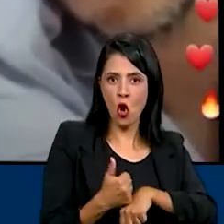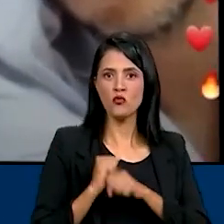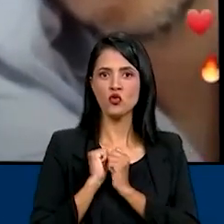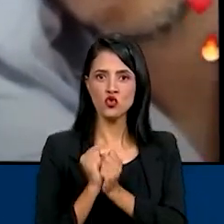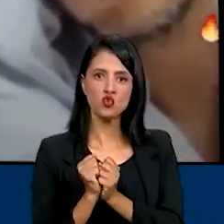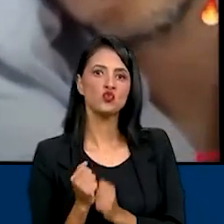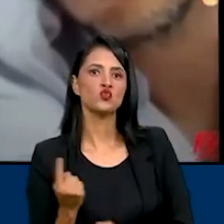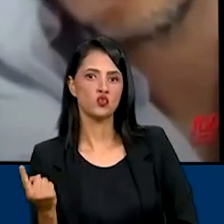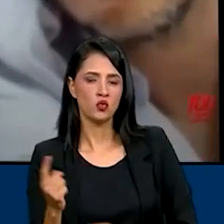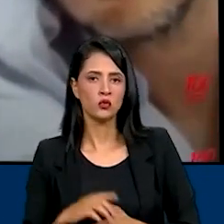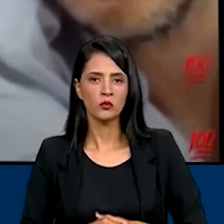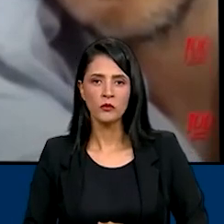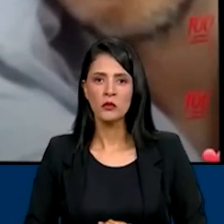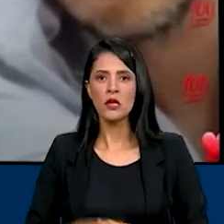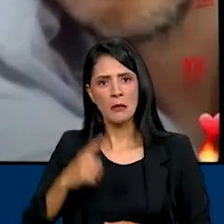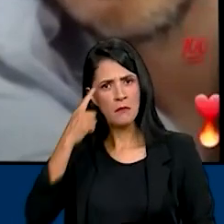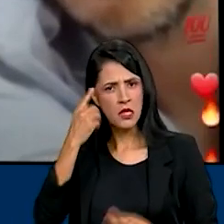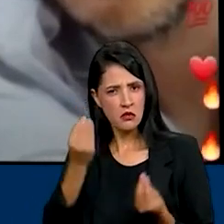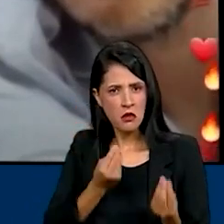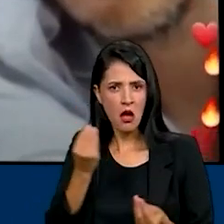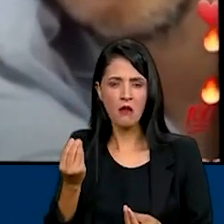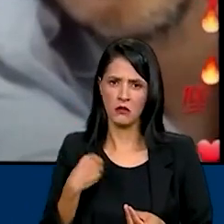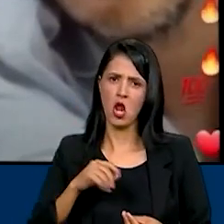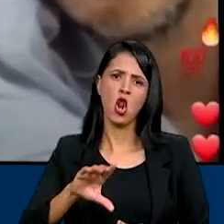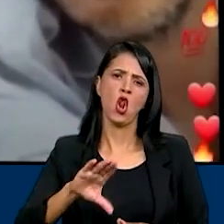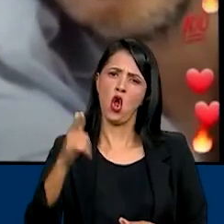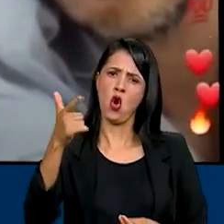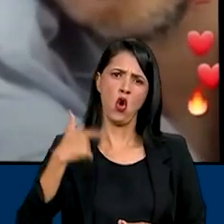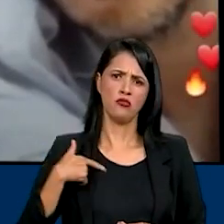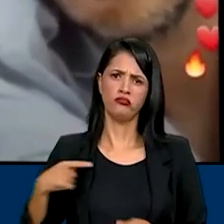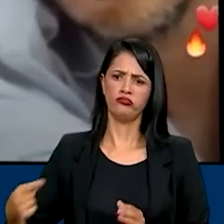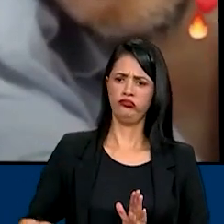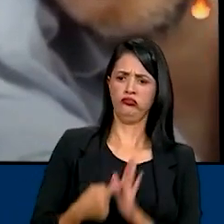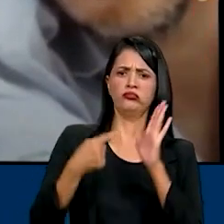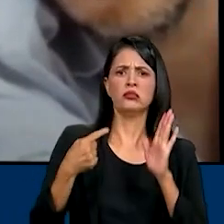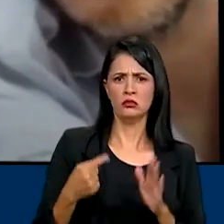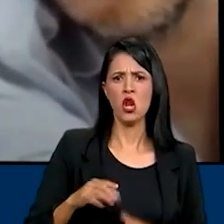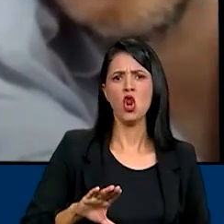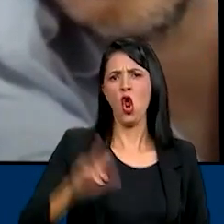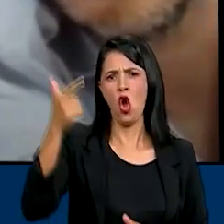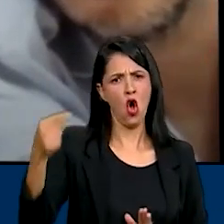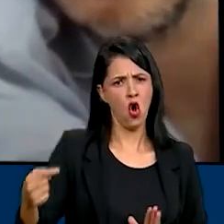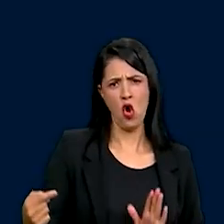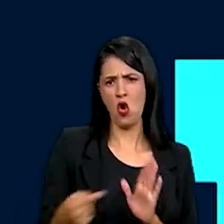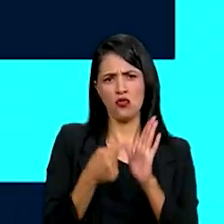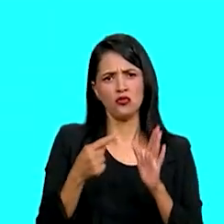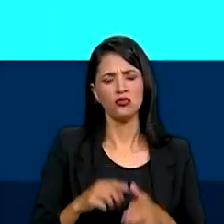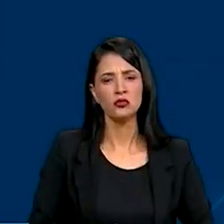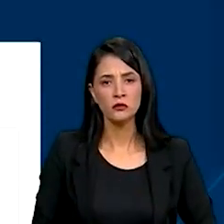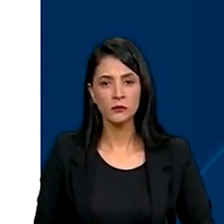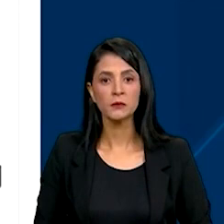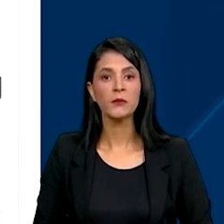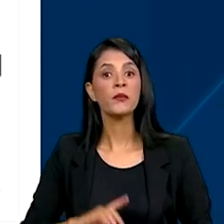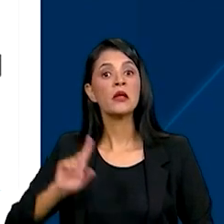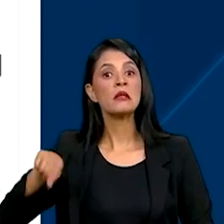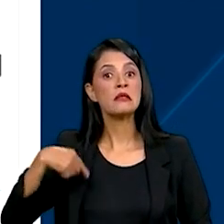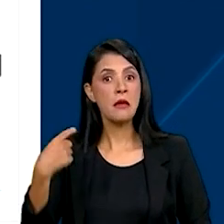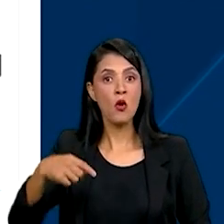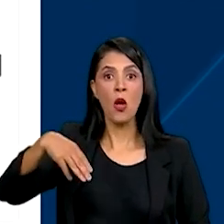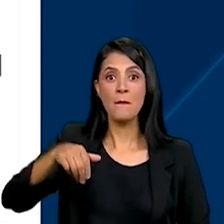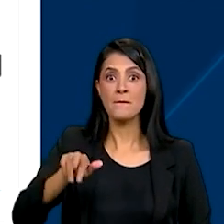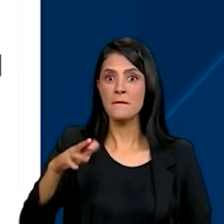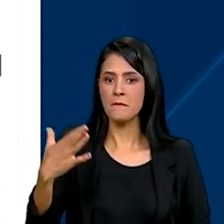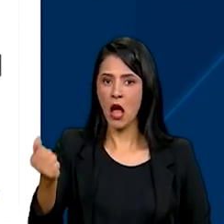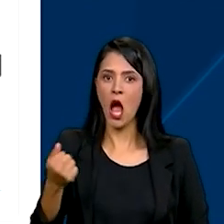redes sociais uma denúncia feita pelo senador Marcos Duval, do Podemos do Espírito Santo, que